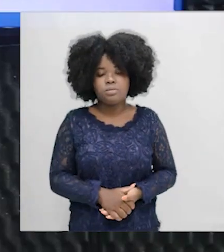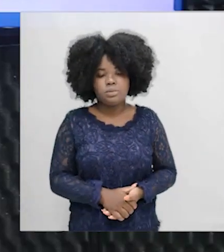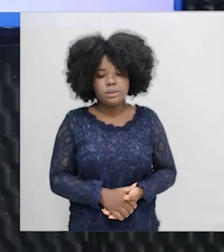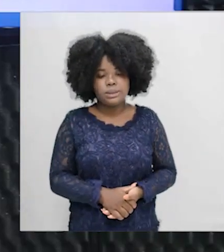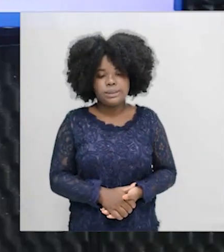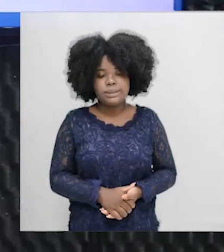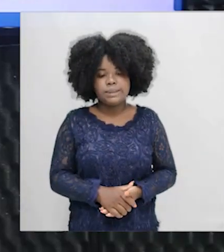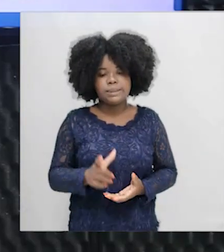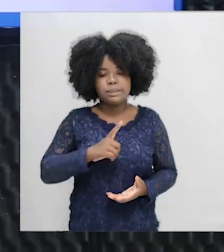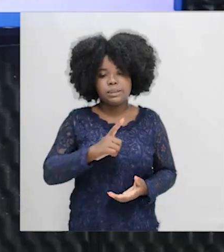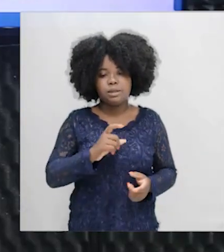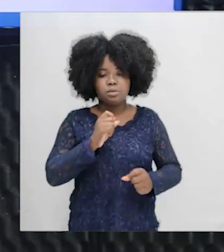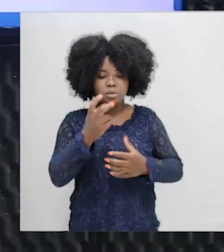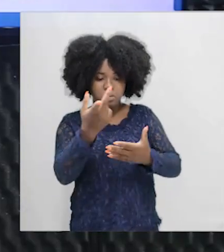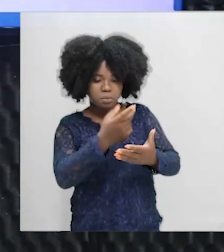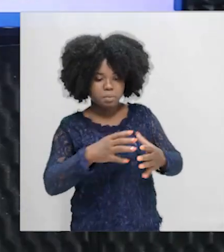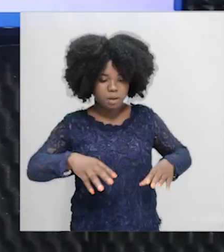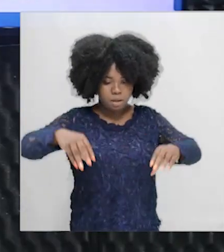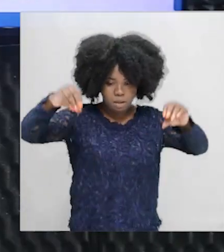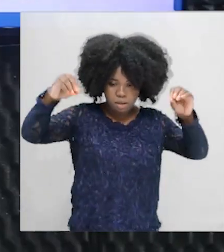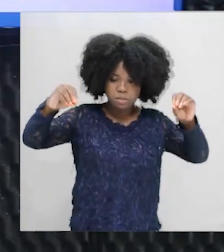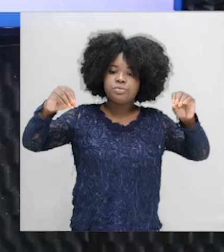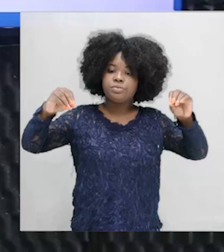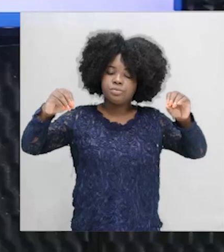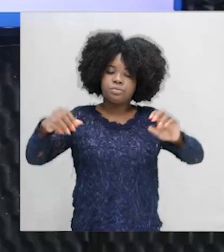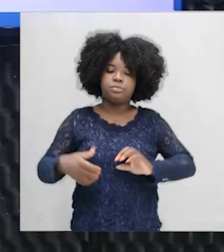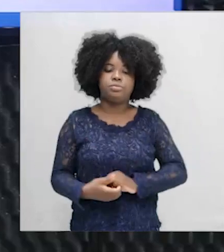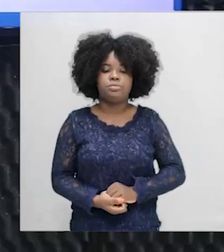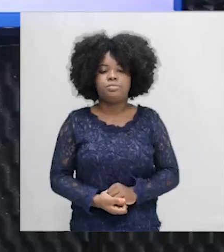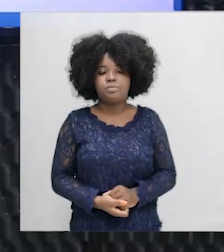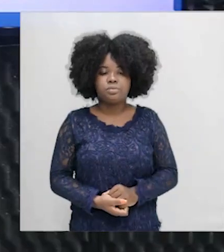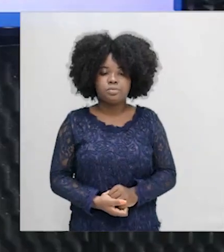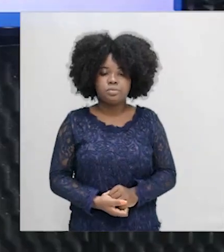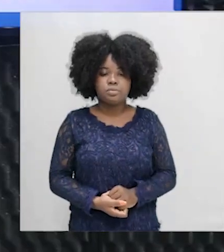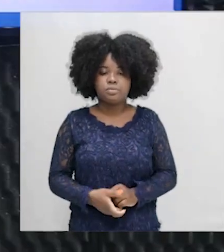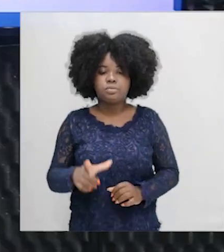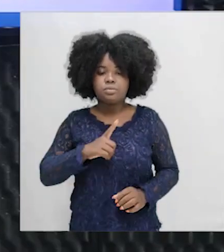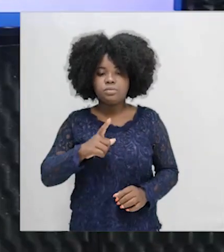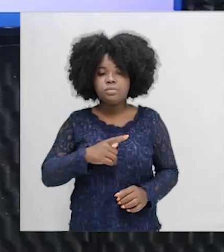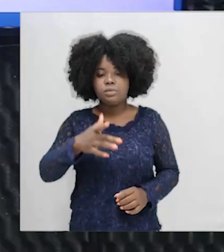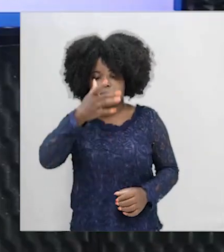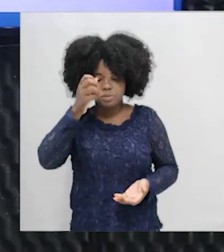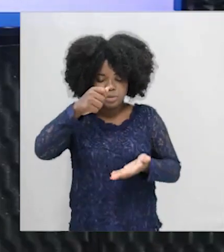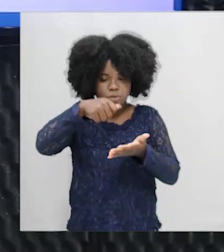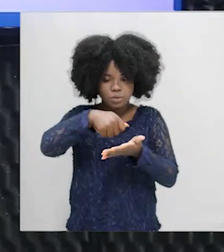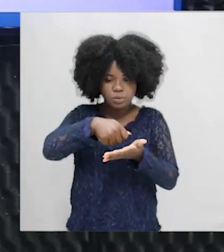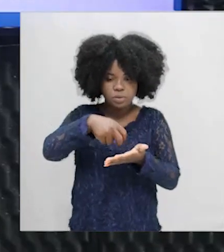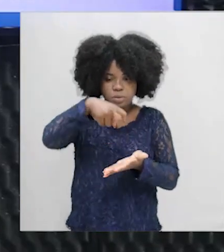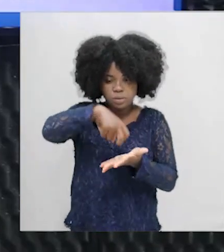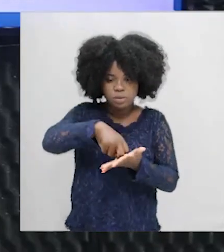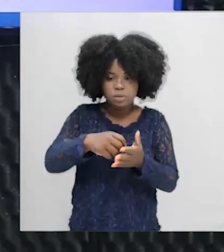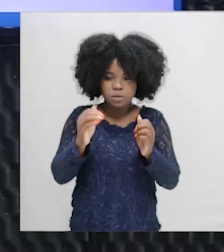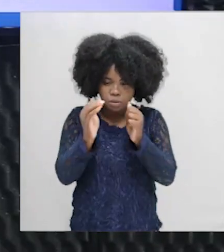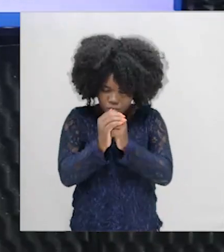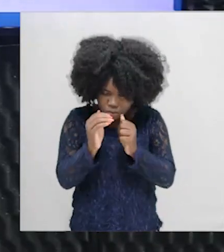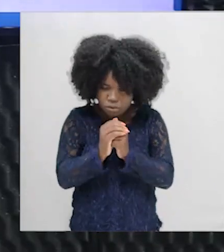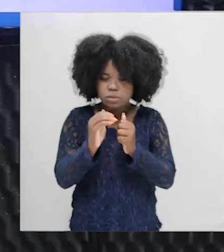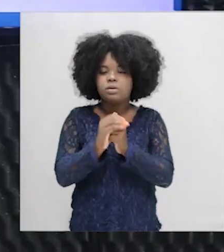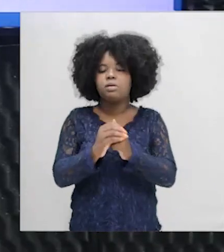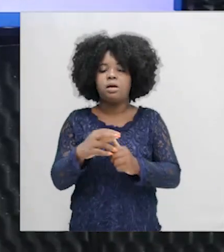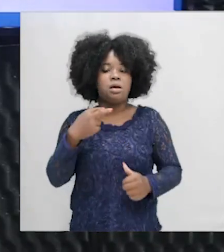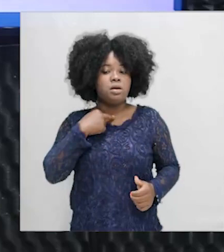empregados na decoração de palácio, além de uso religioso. Os muçulmanos, ao orarem, não podem entrar em contato direto com a terra. Tem